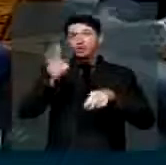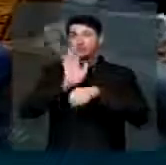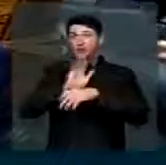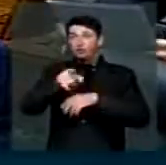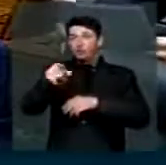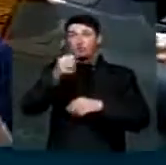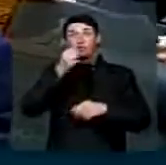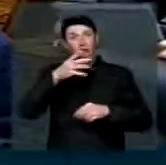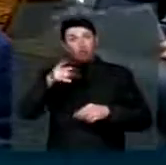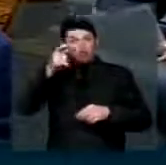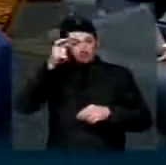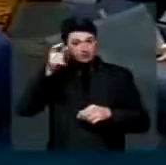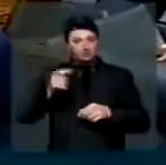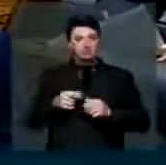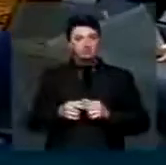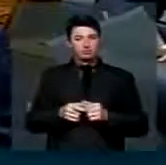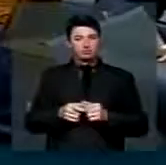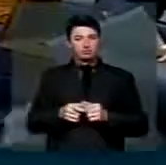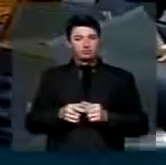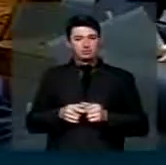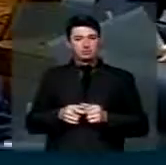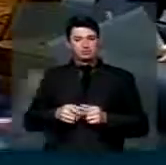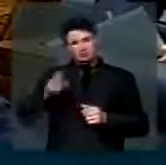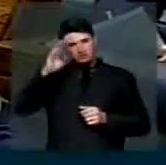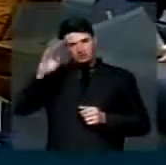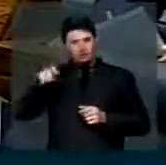filme, é bom, é instrutivo,